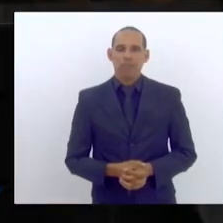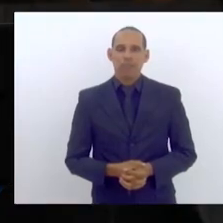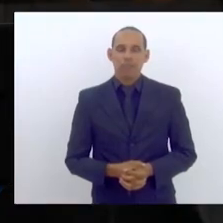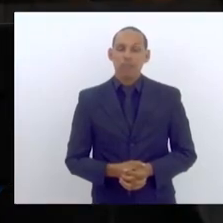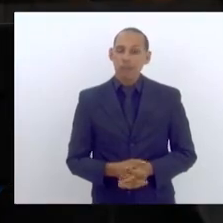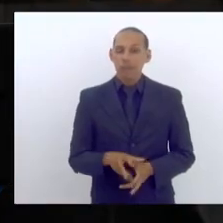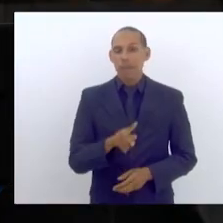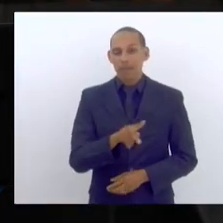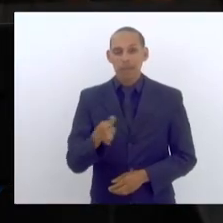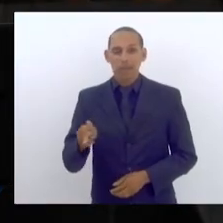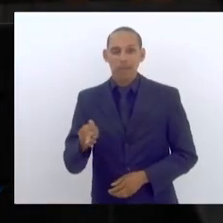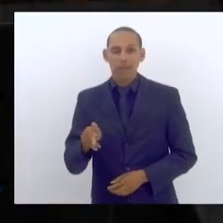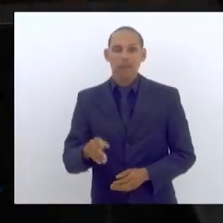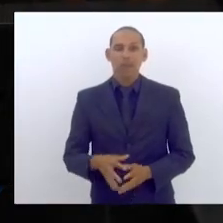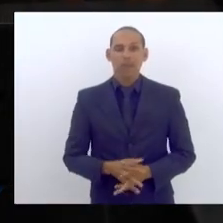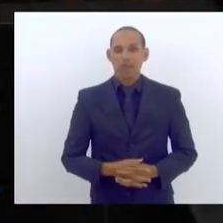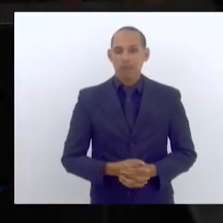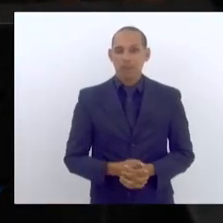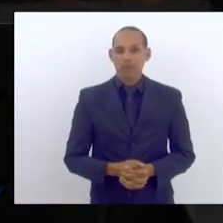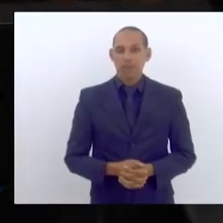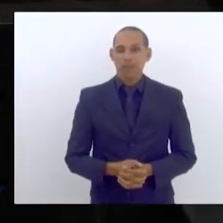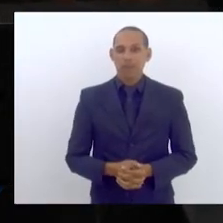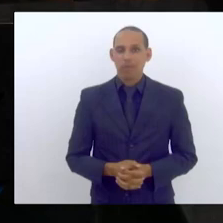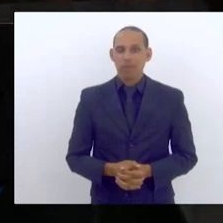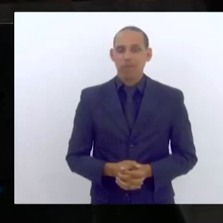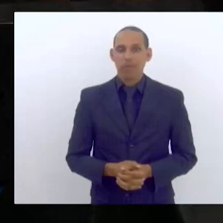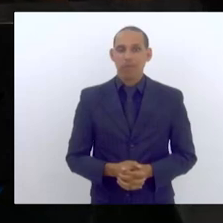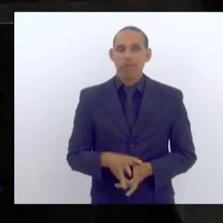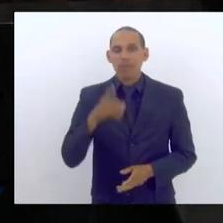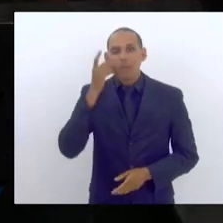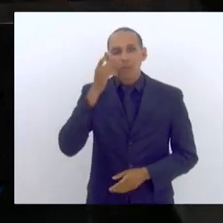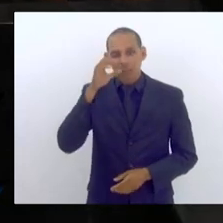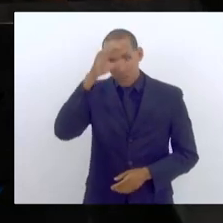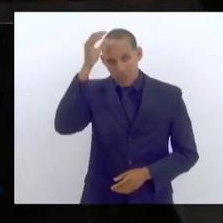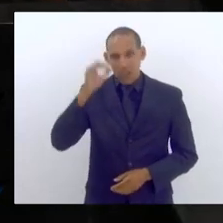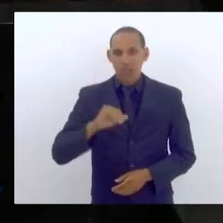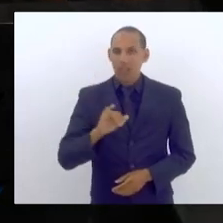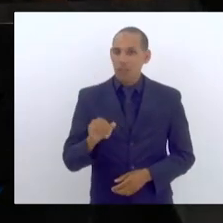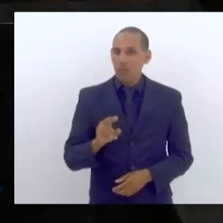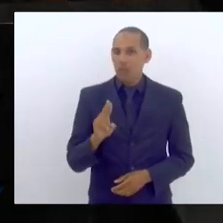Senhora Presidente, deputada Tia Ju,